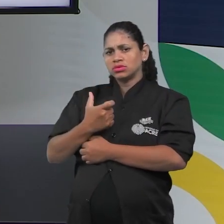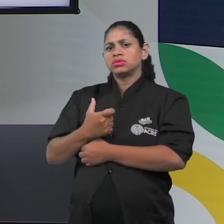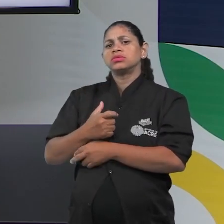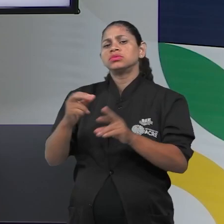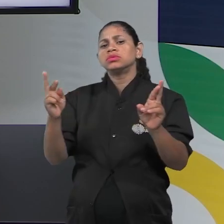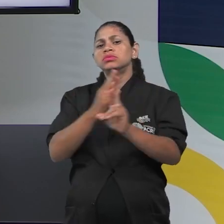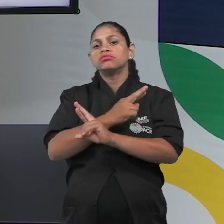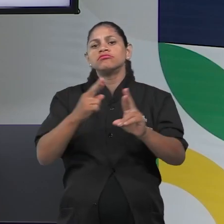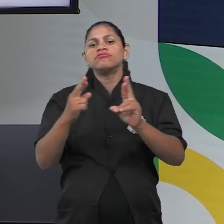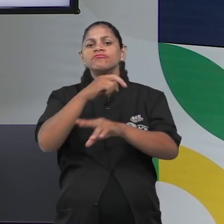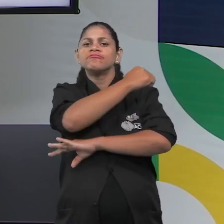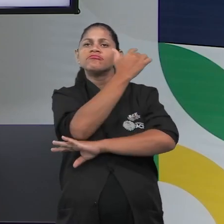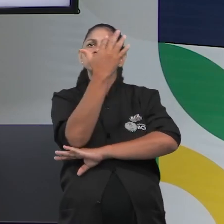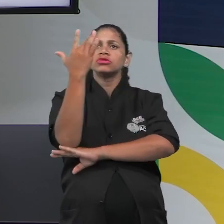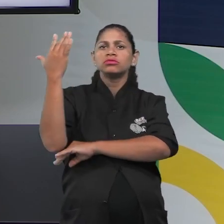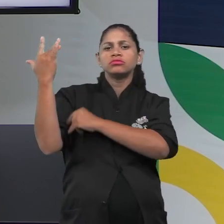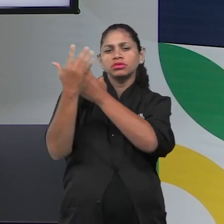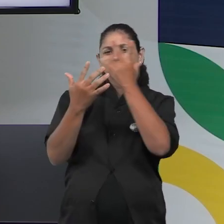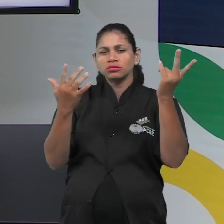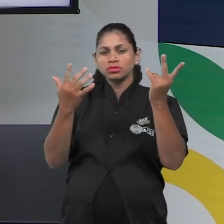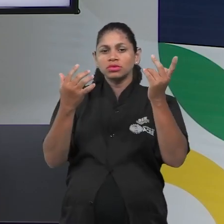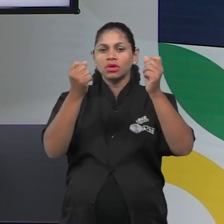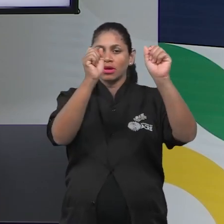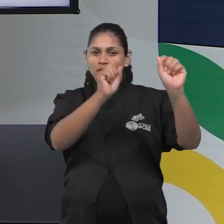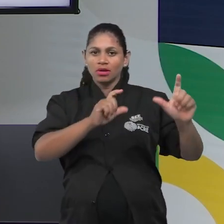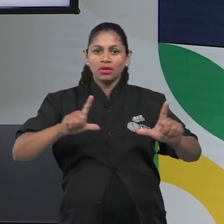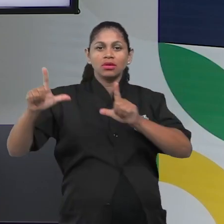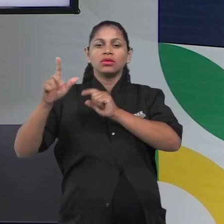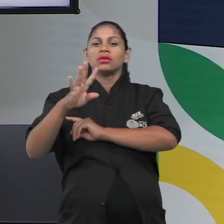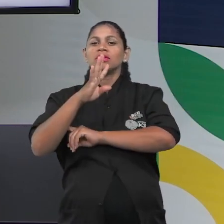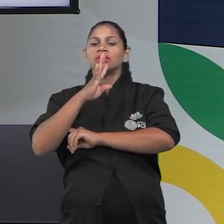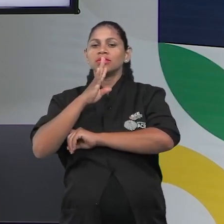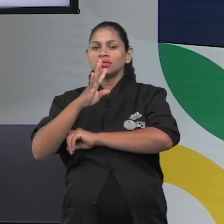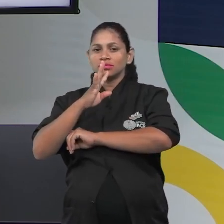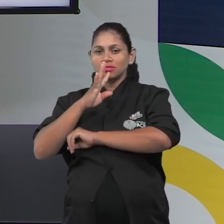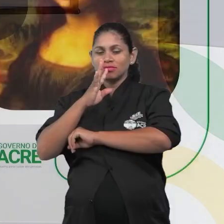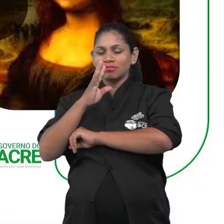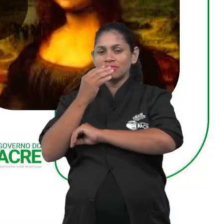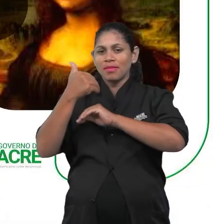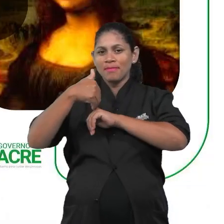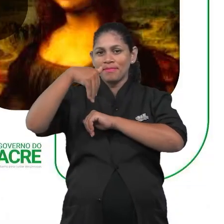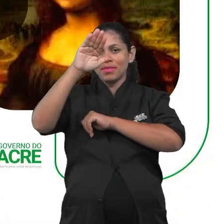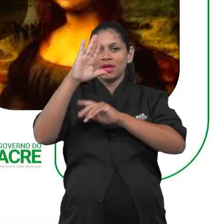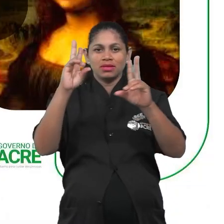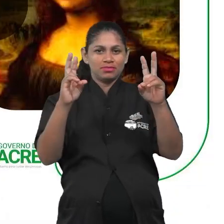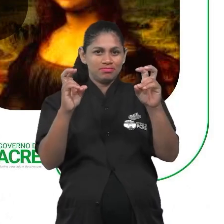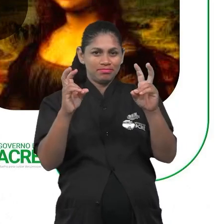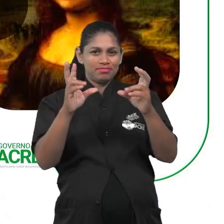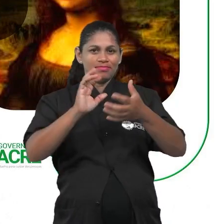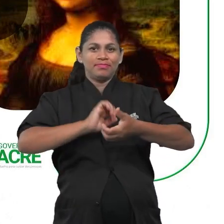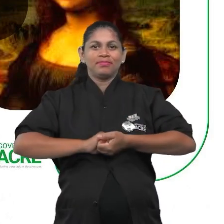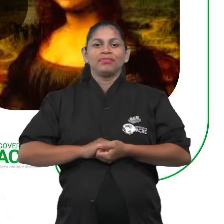relaciona com a natureza. Vamos para a nossa tela e conhecer um pouco melhor sobre esse tema.